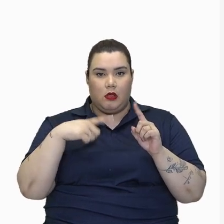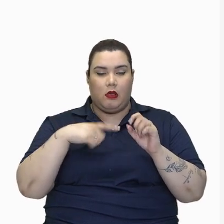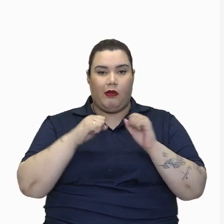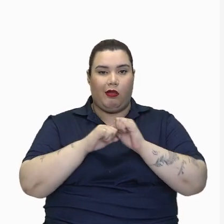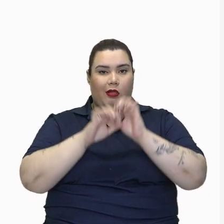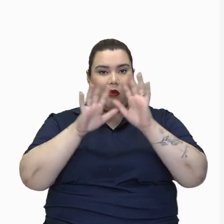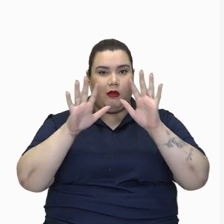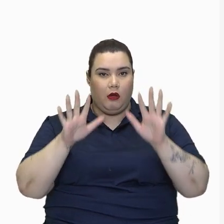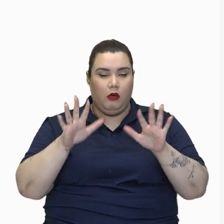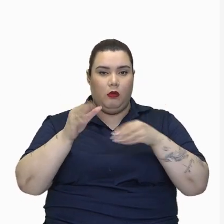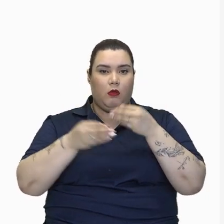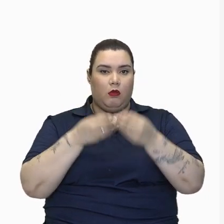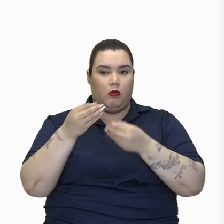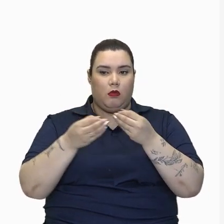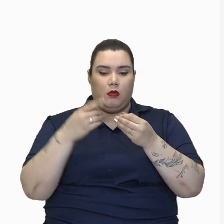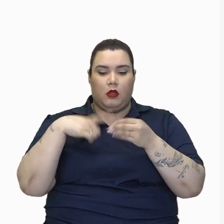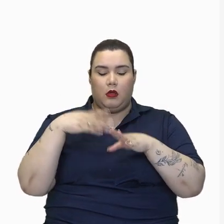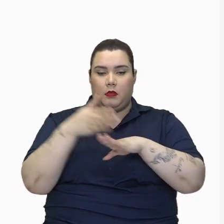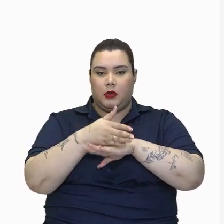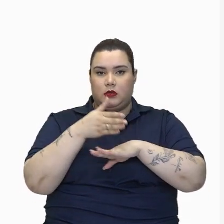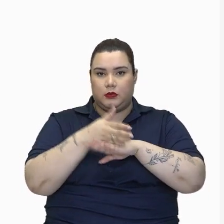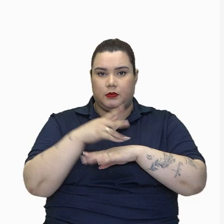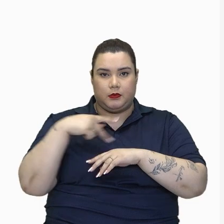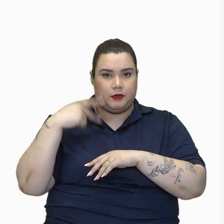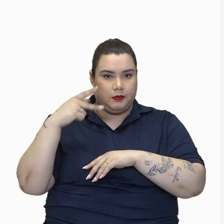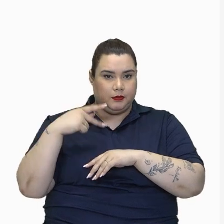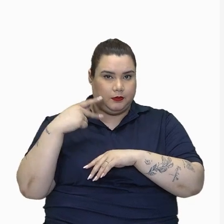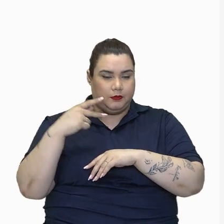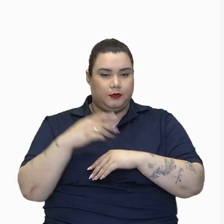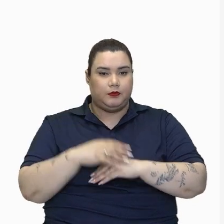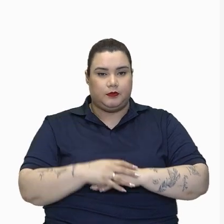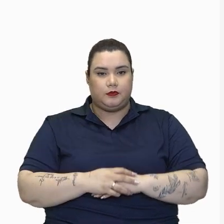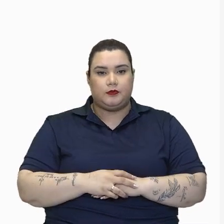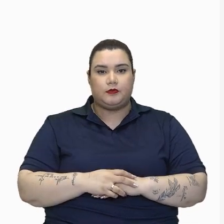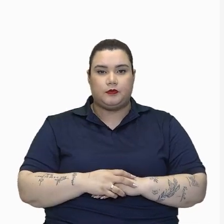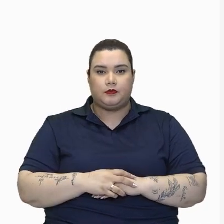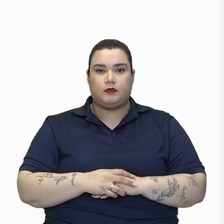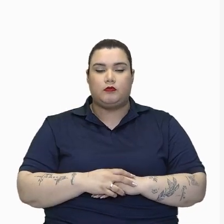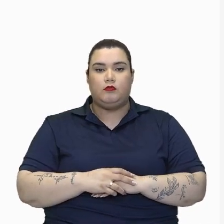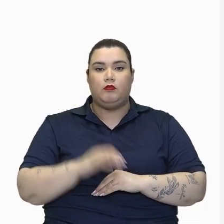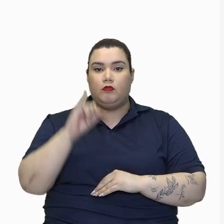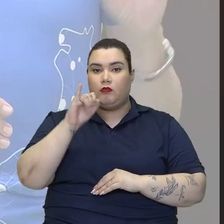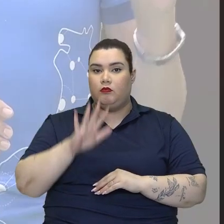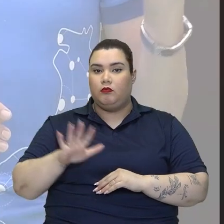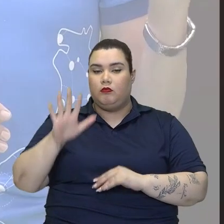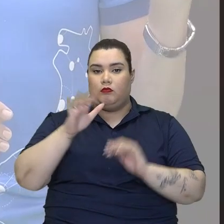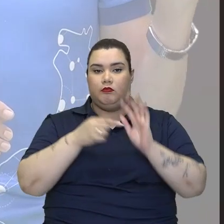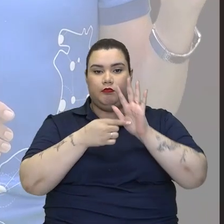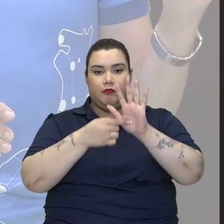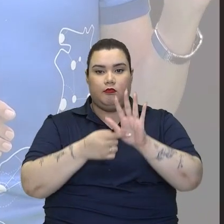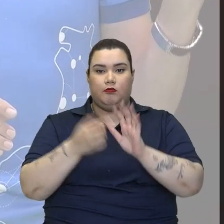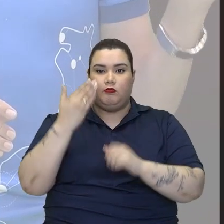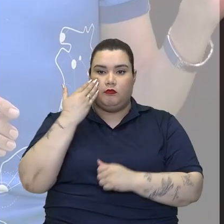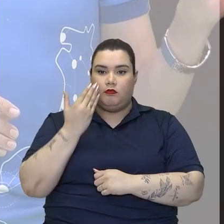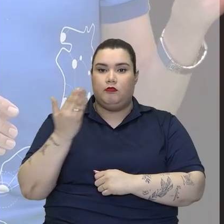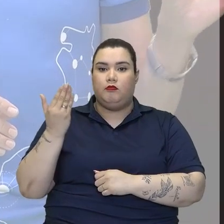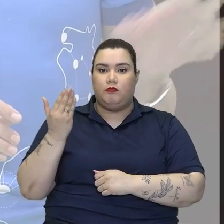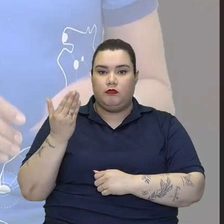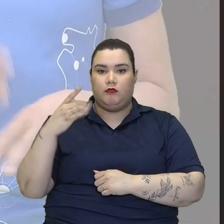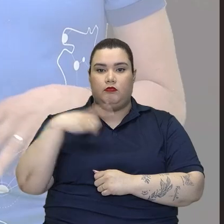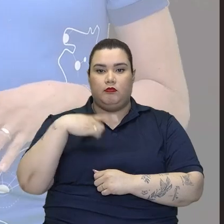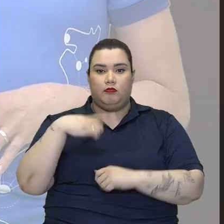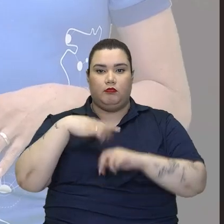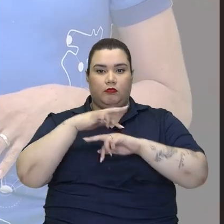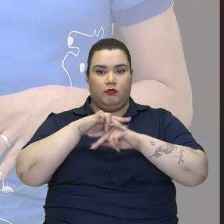de participação política. Como a imagem que vocês irão ver aqui agora, a participação política ela se dá de